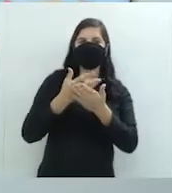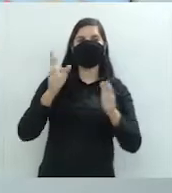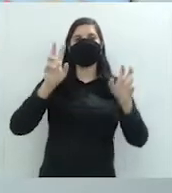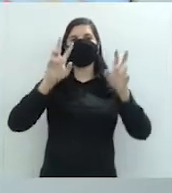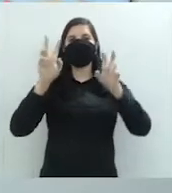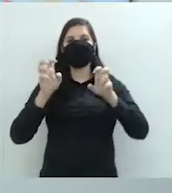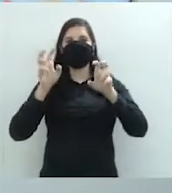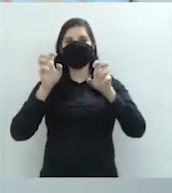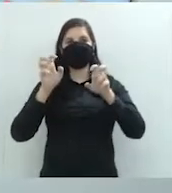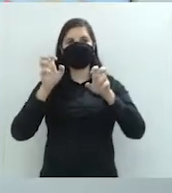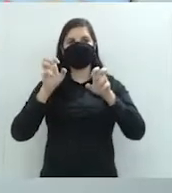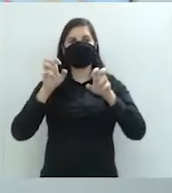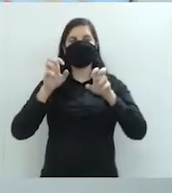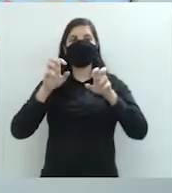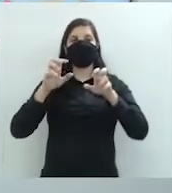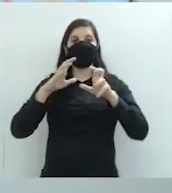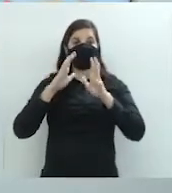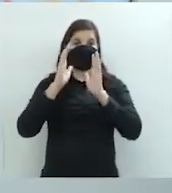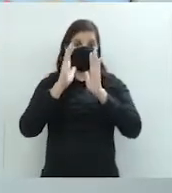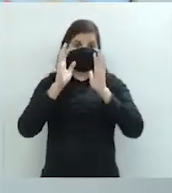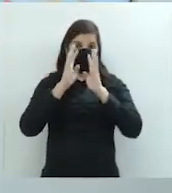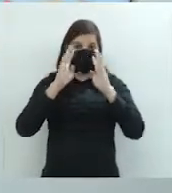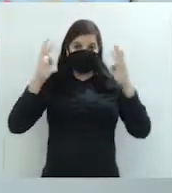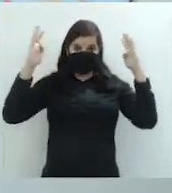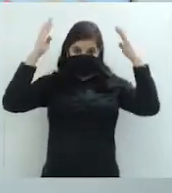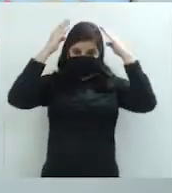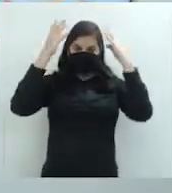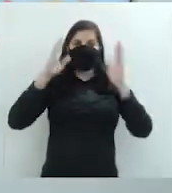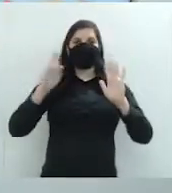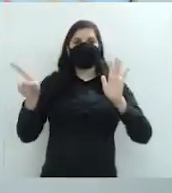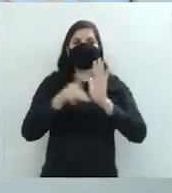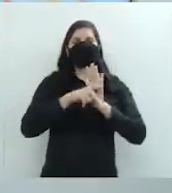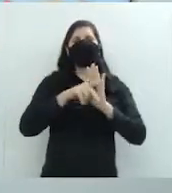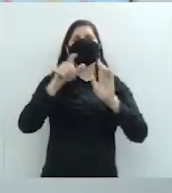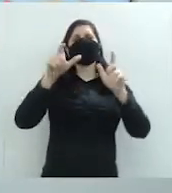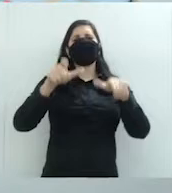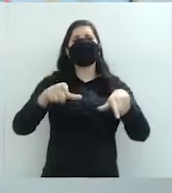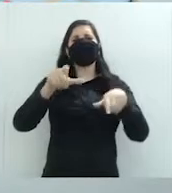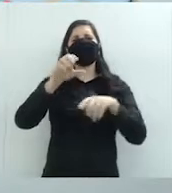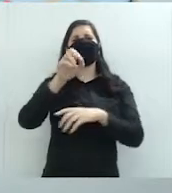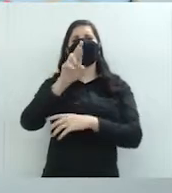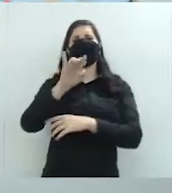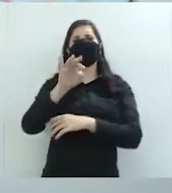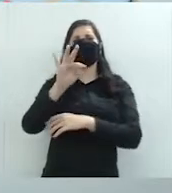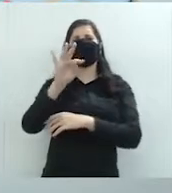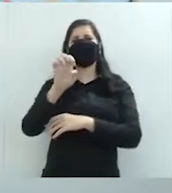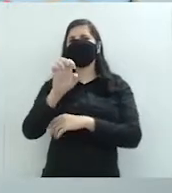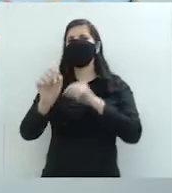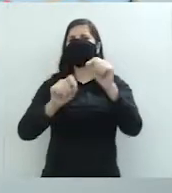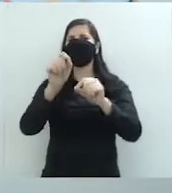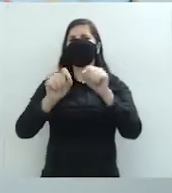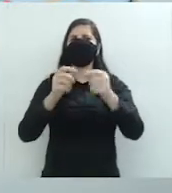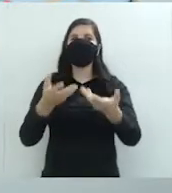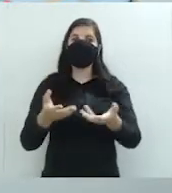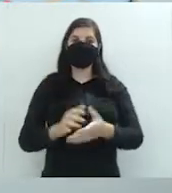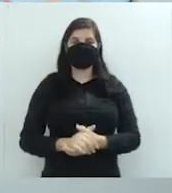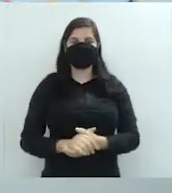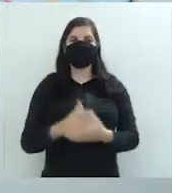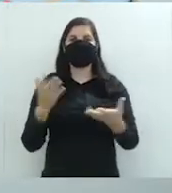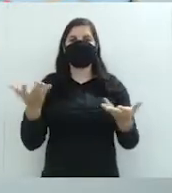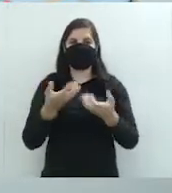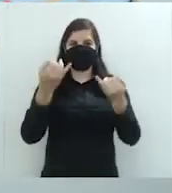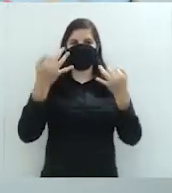sobre impérios do Oriente. Então, o que significa impérios do Oriente? Então,